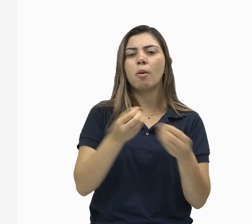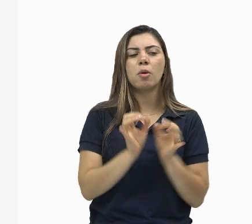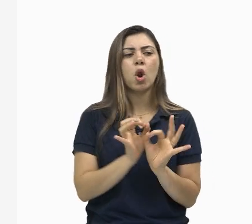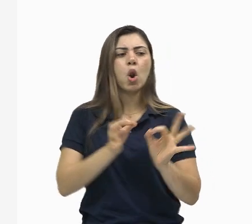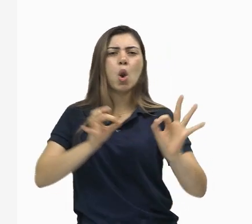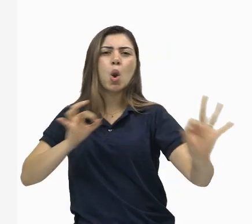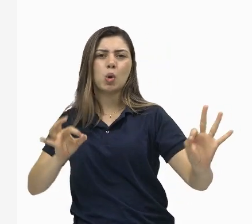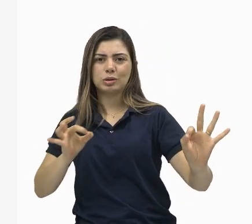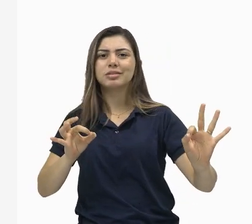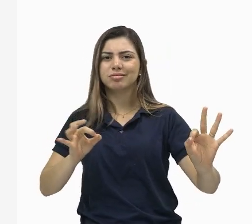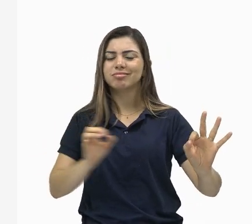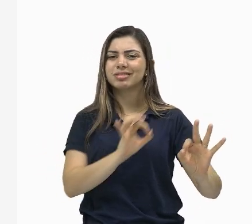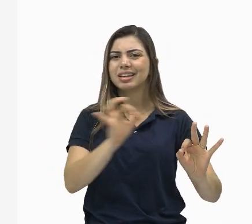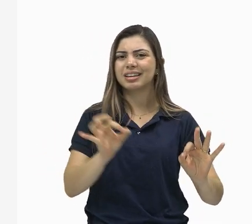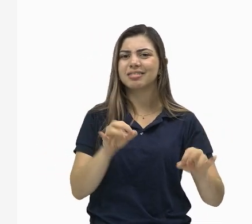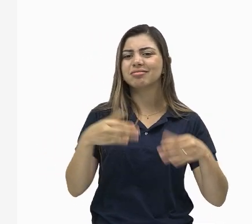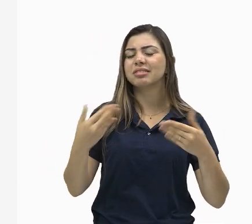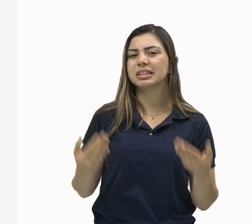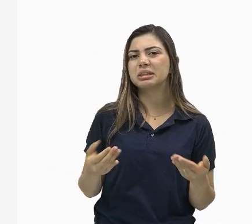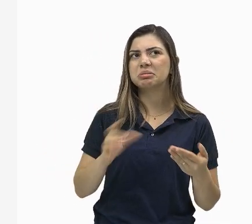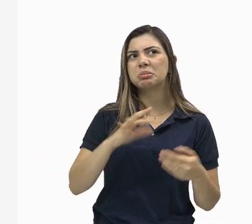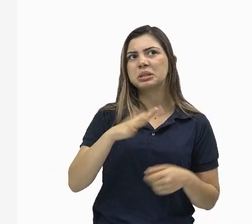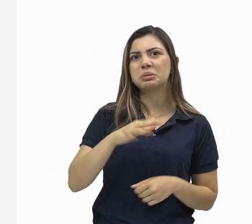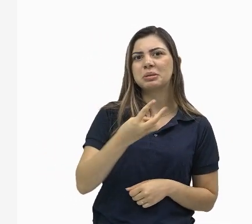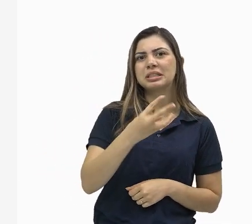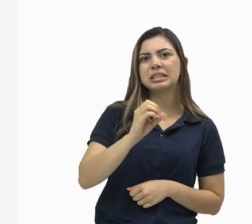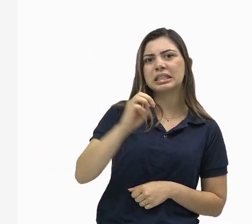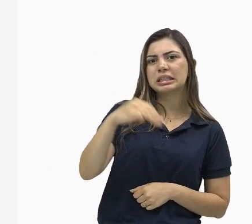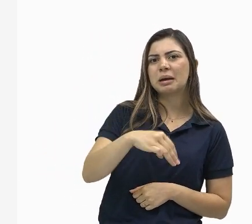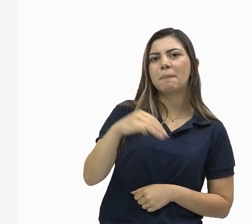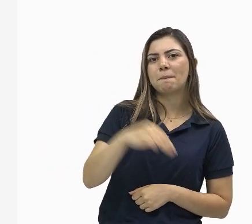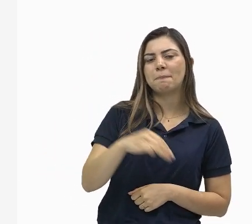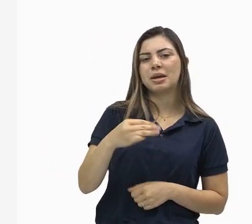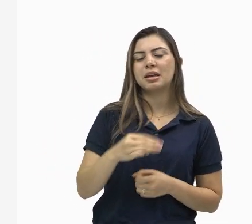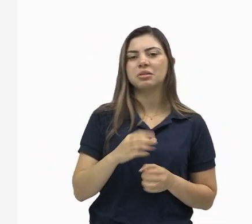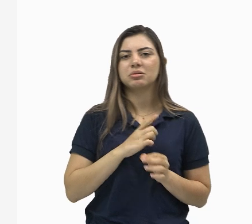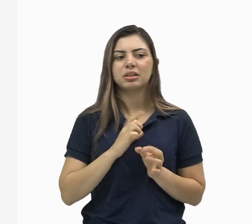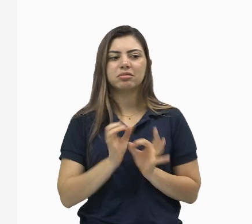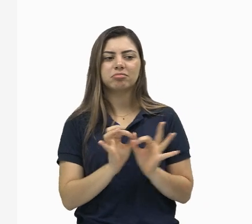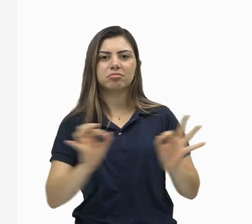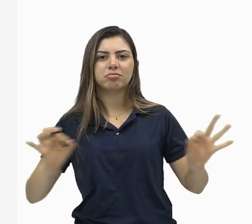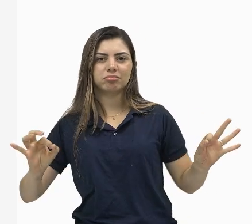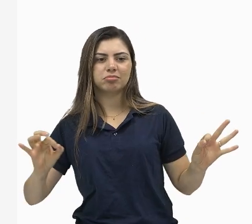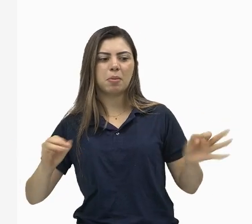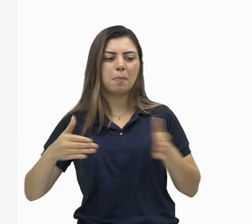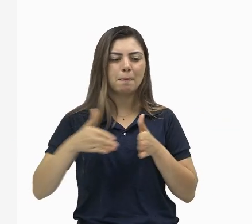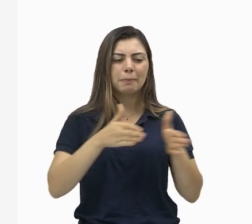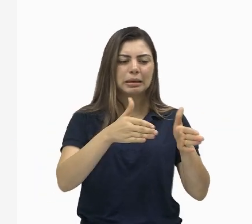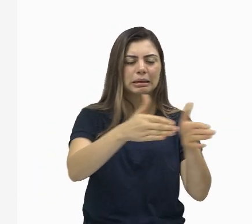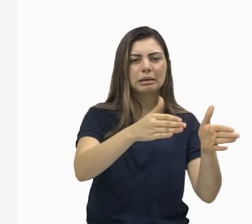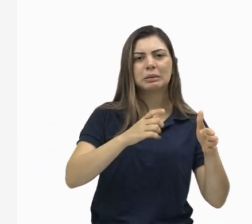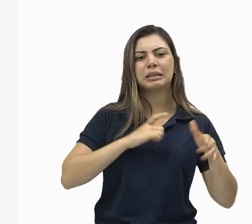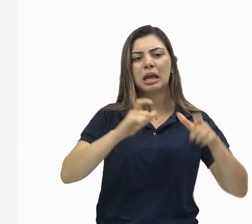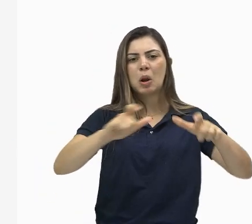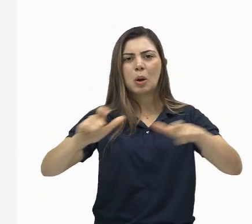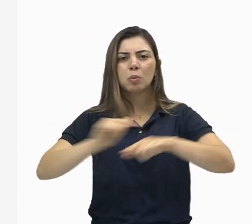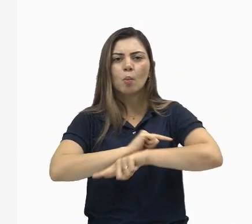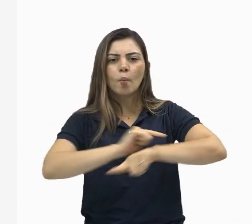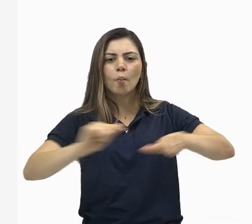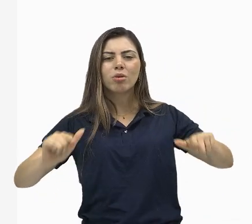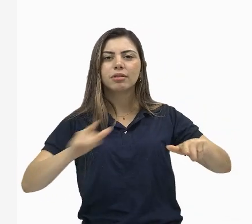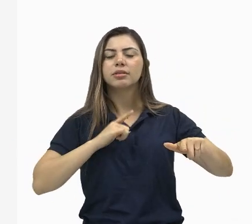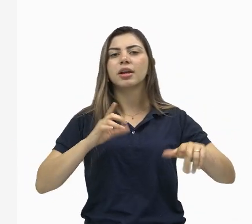quadras atrás, isto é, a uns 30 metros de um labirinto de becos, terrenos baldios e